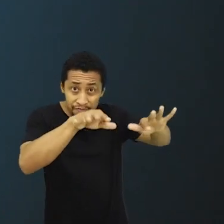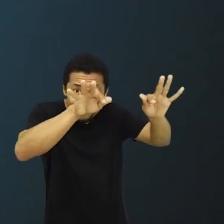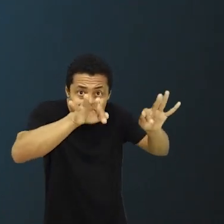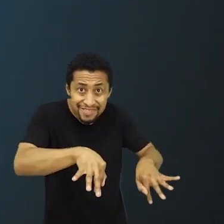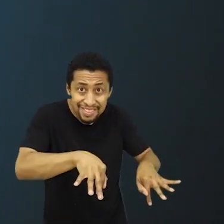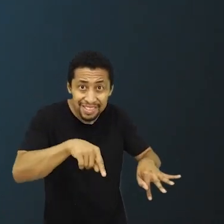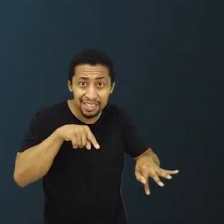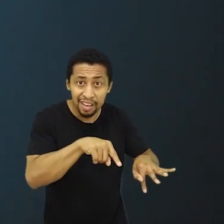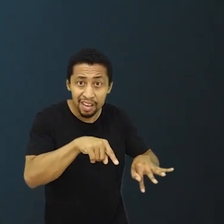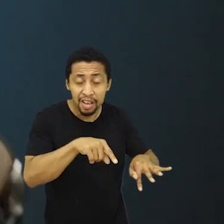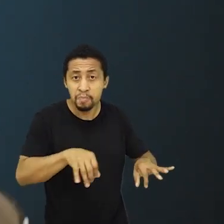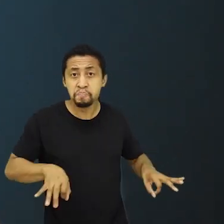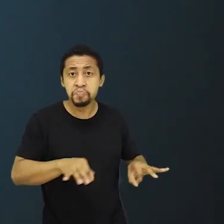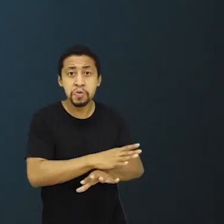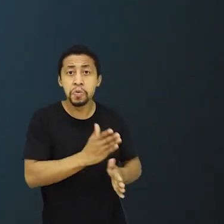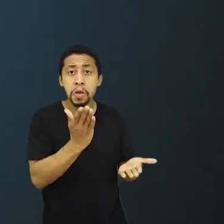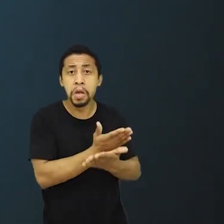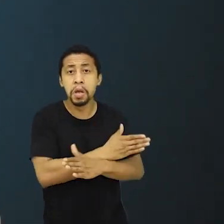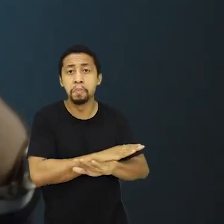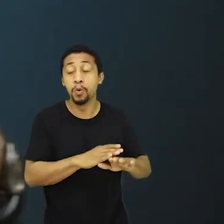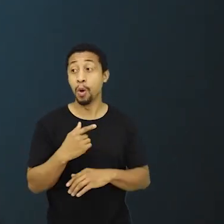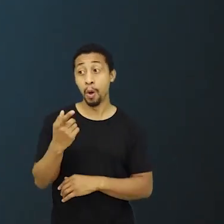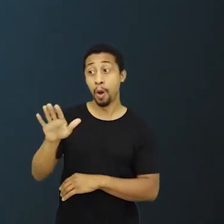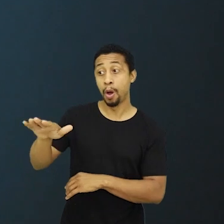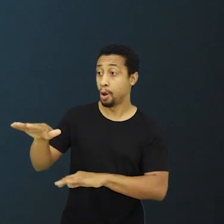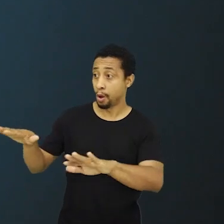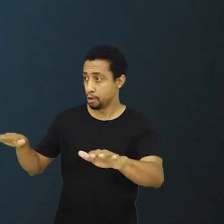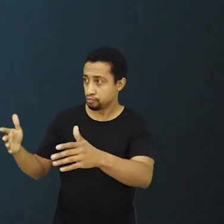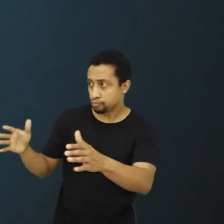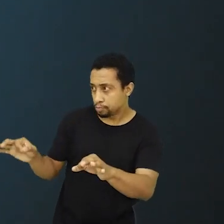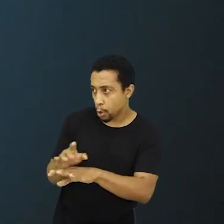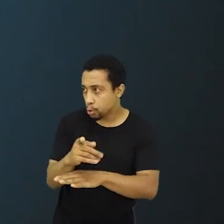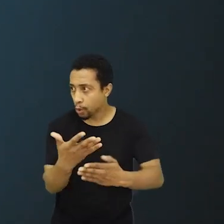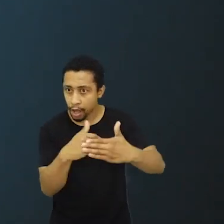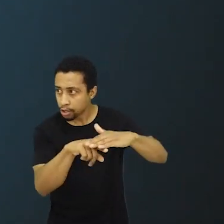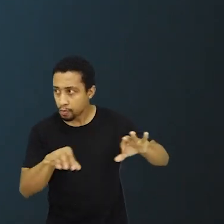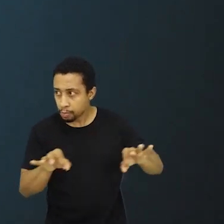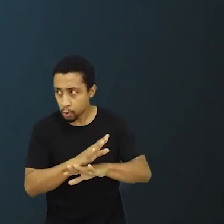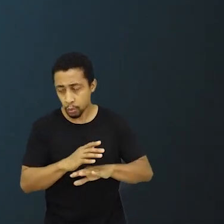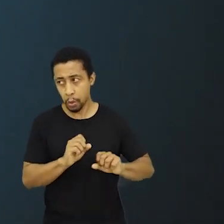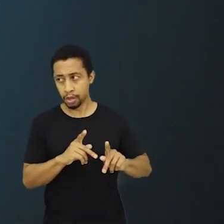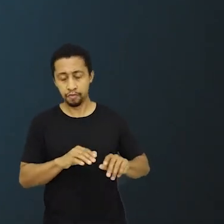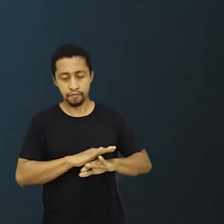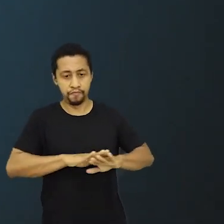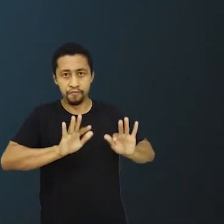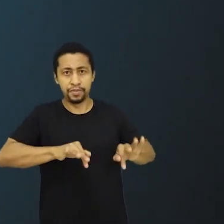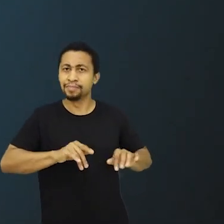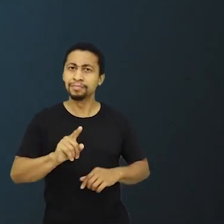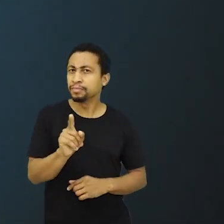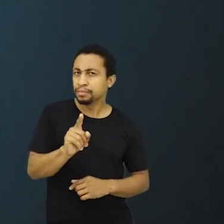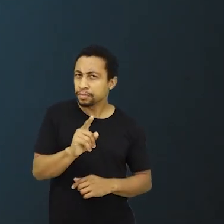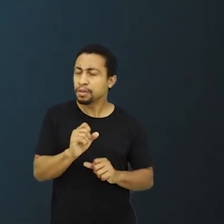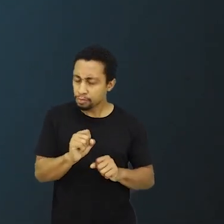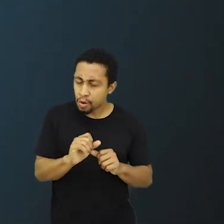fim em si mesma, de organizamos esse acervo, vamos organizar o próximo. Ele é uma atividade de meio. O Instituto